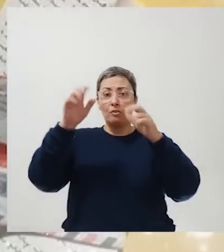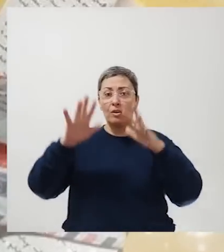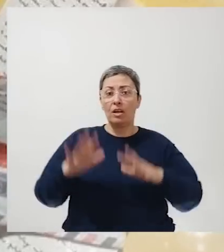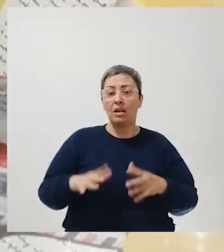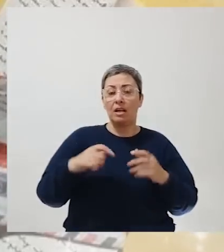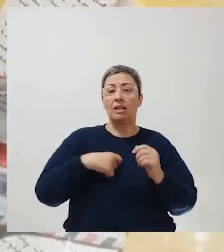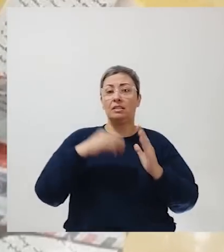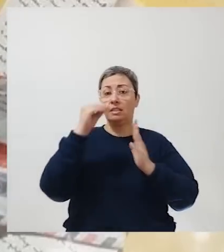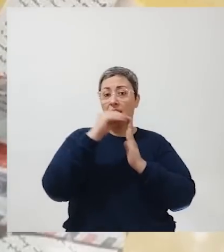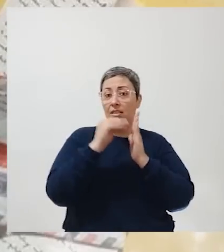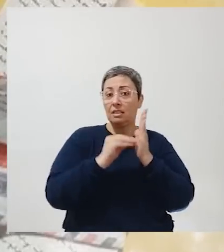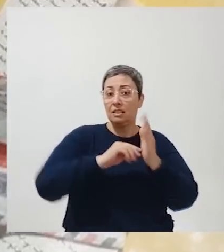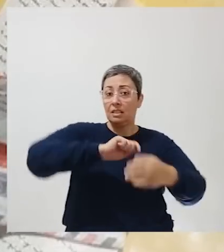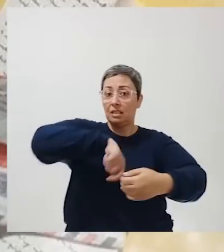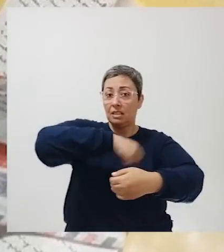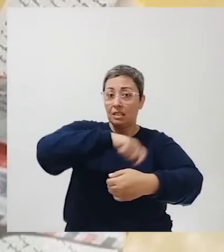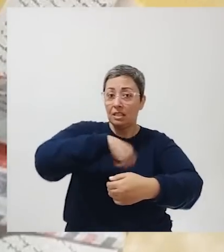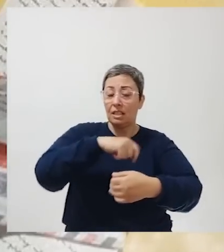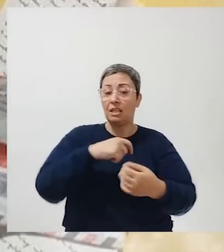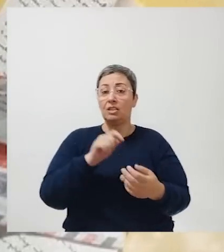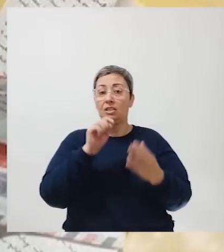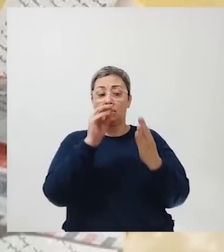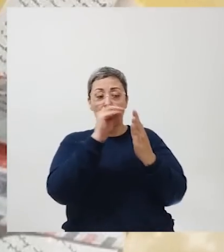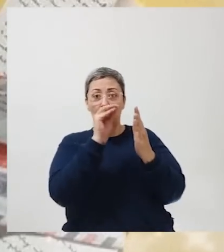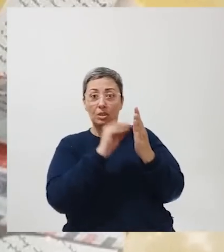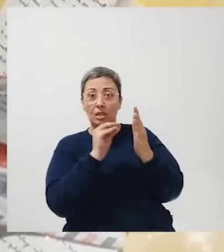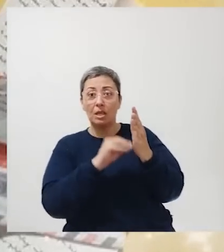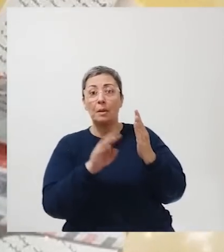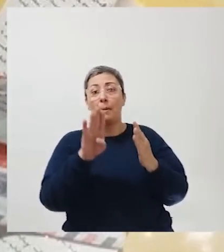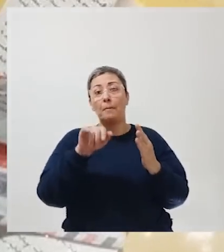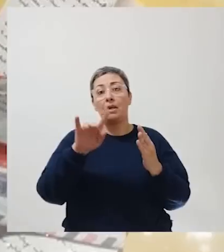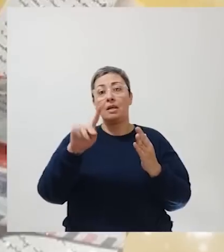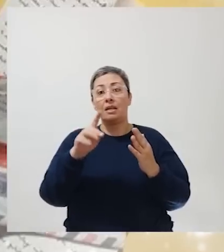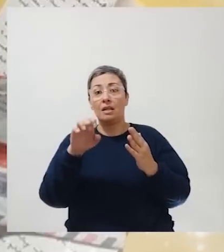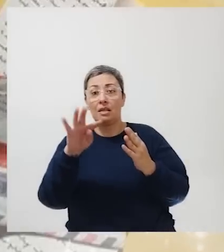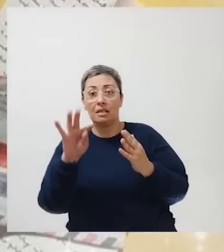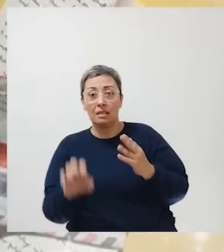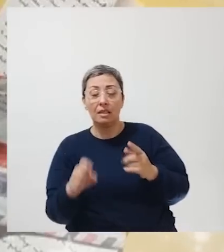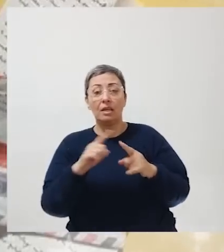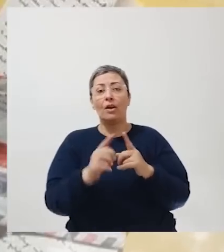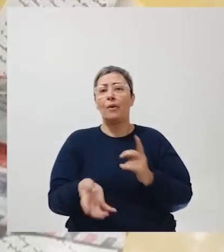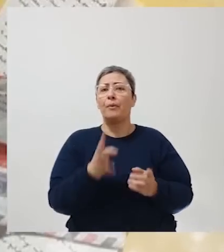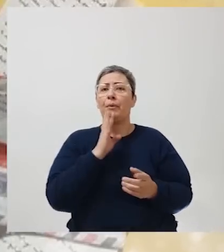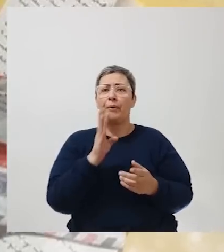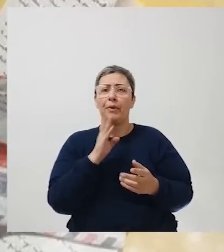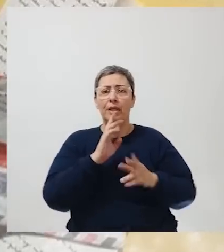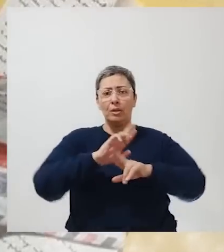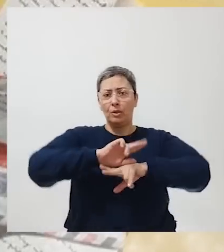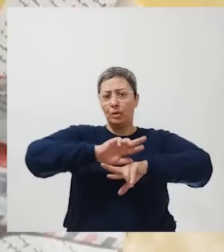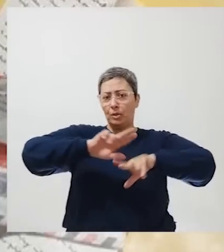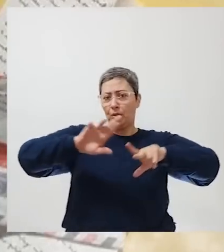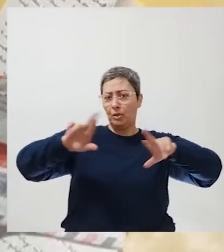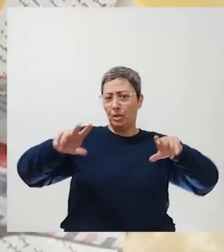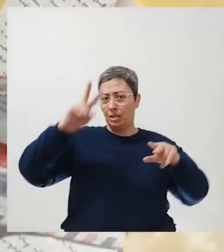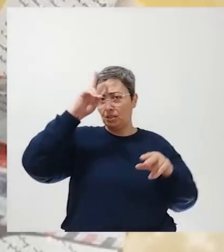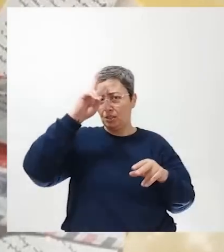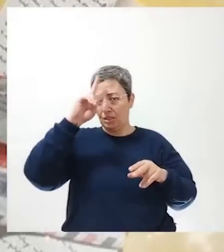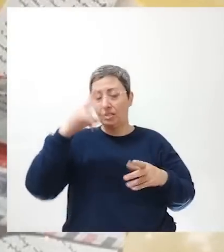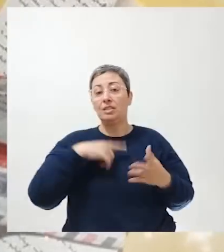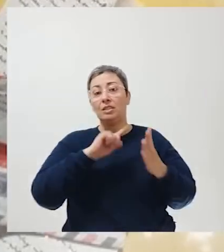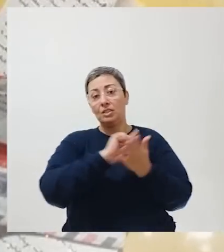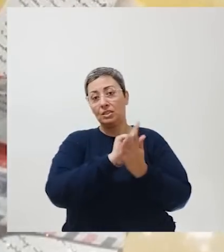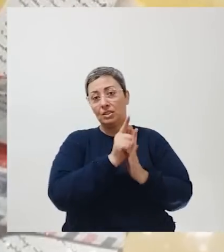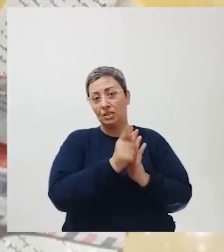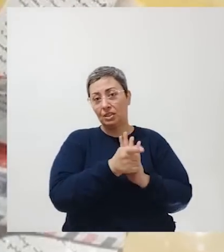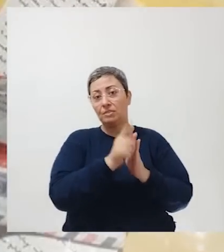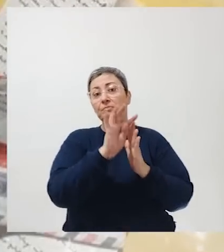receitas, escrevemos listas, bilhetes, conhecemos muitas fábulas, entre outros